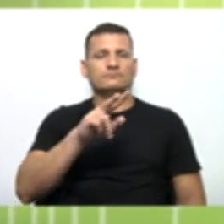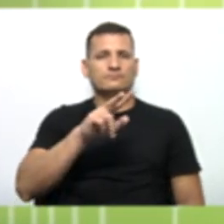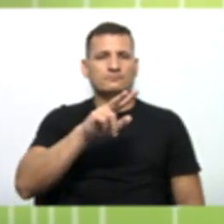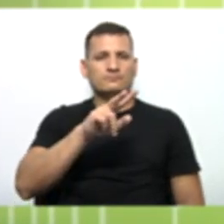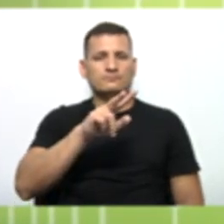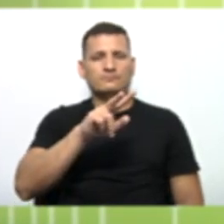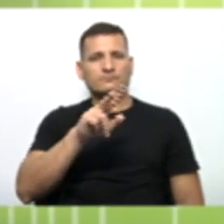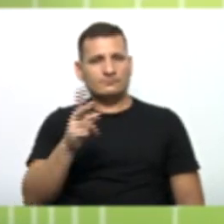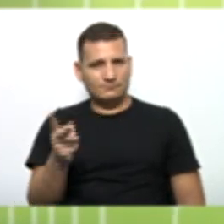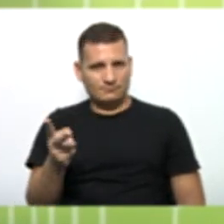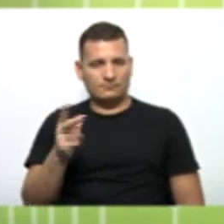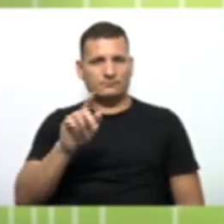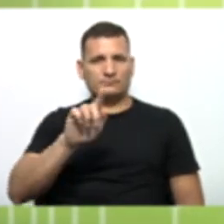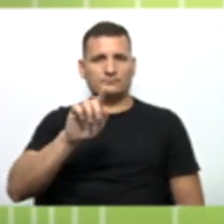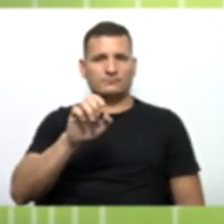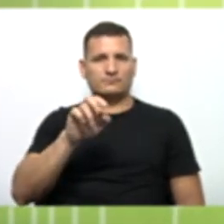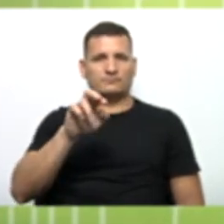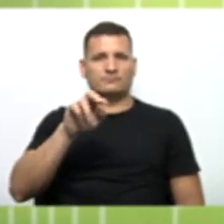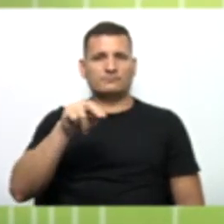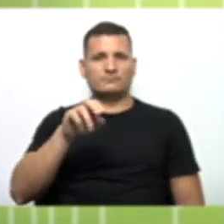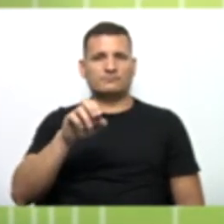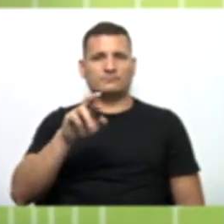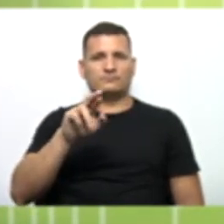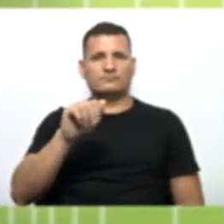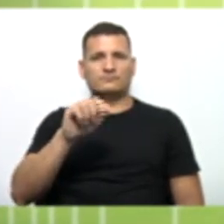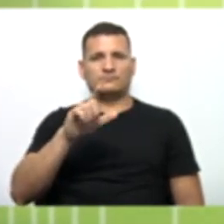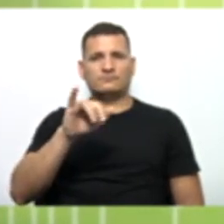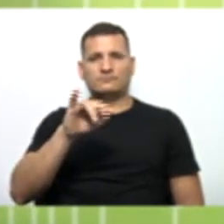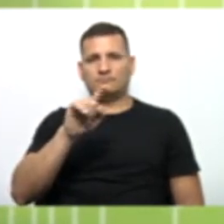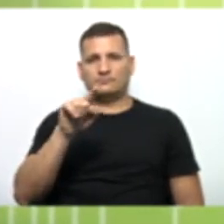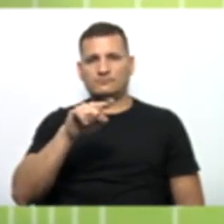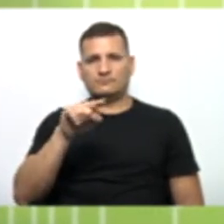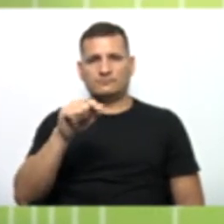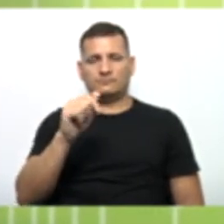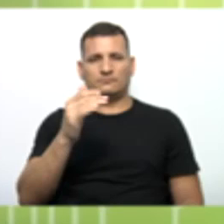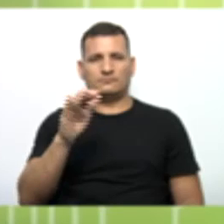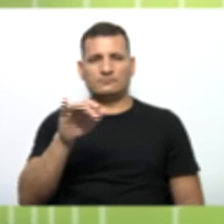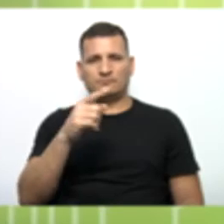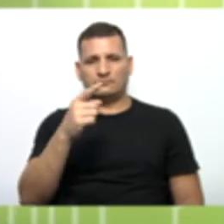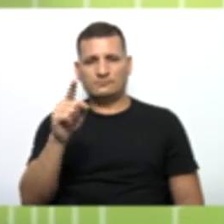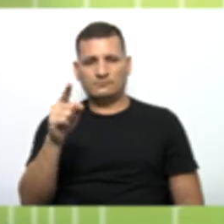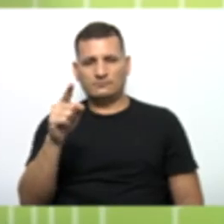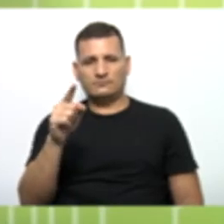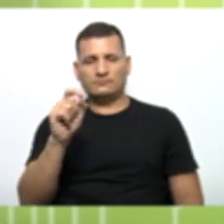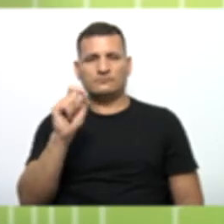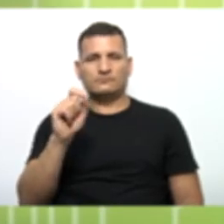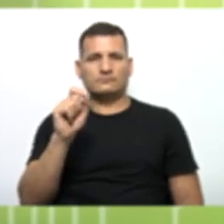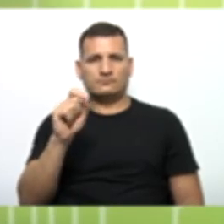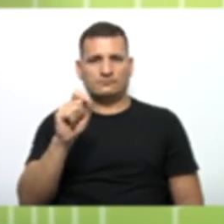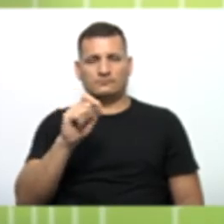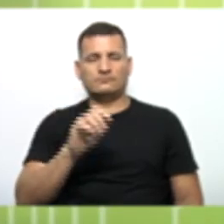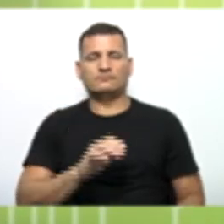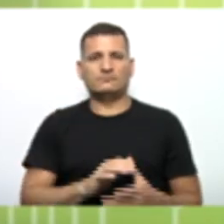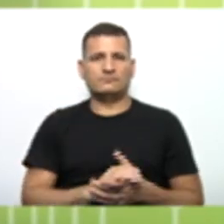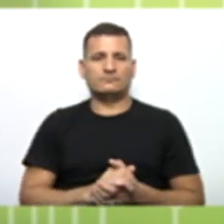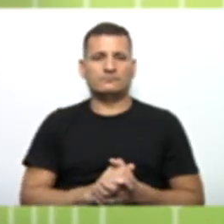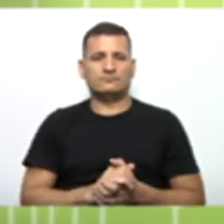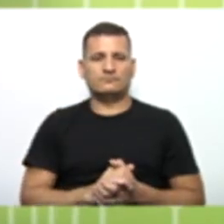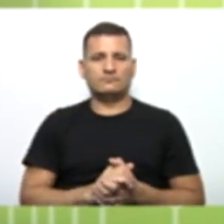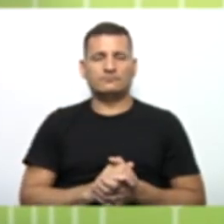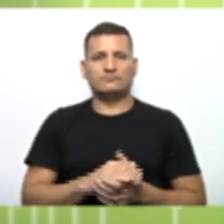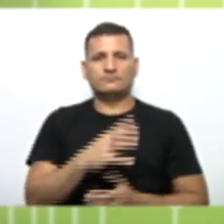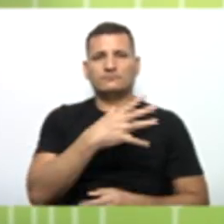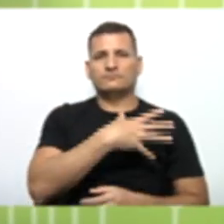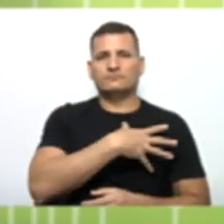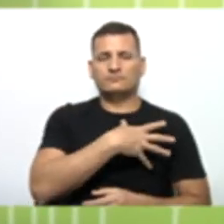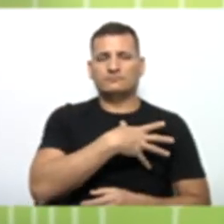a generalização. Ela vai o que? Herdar algo. Lembra? Ó, o filho herda do pai,